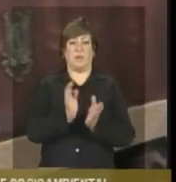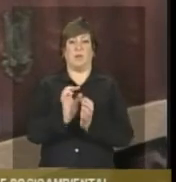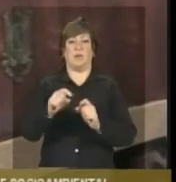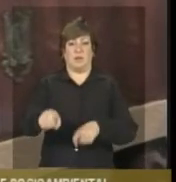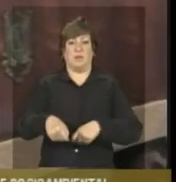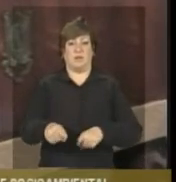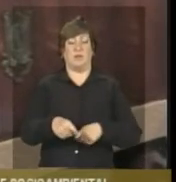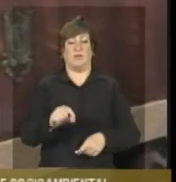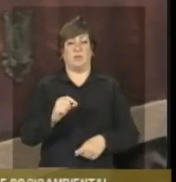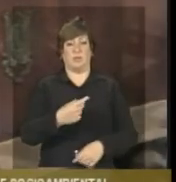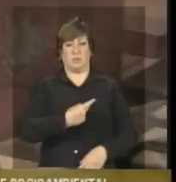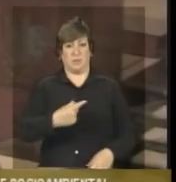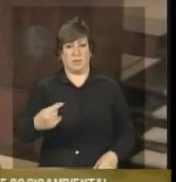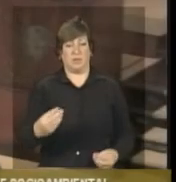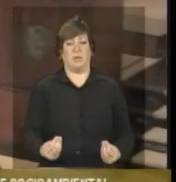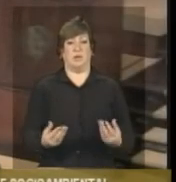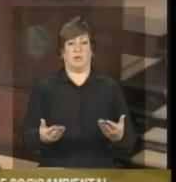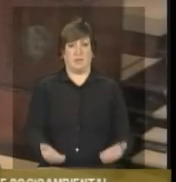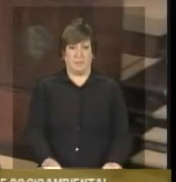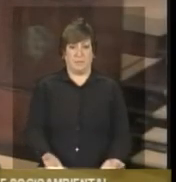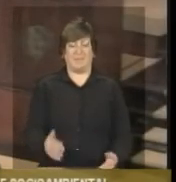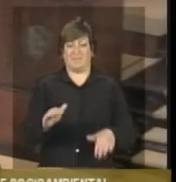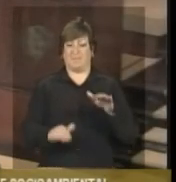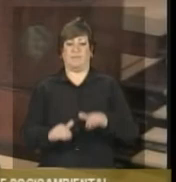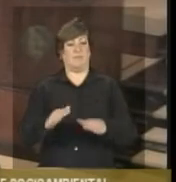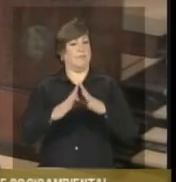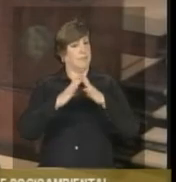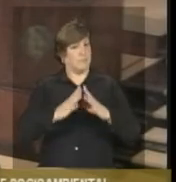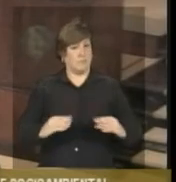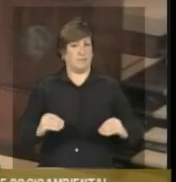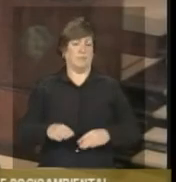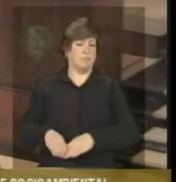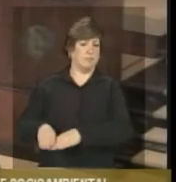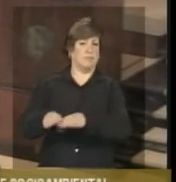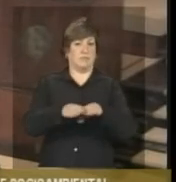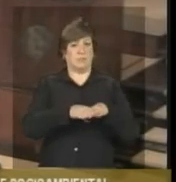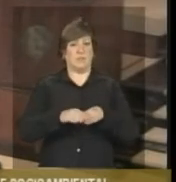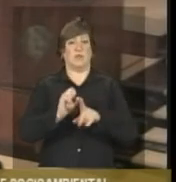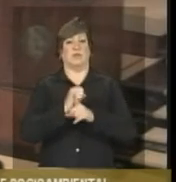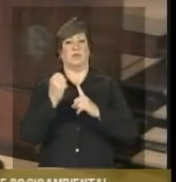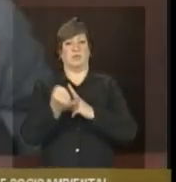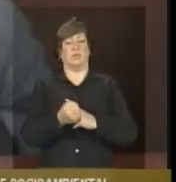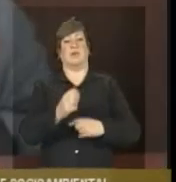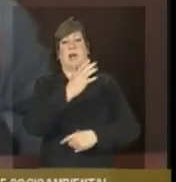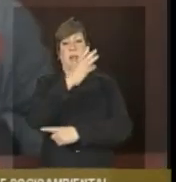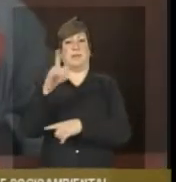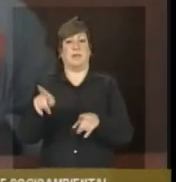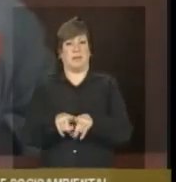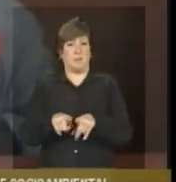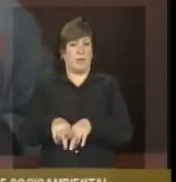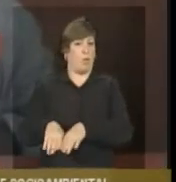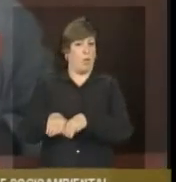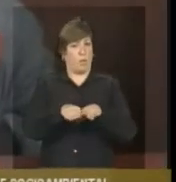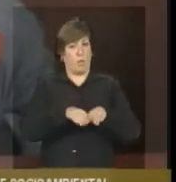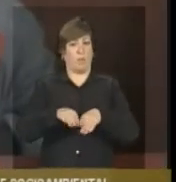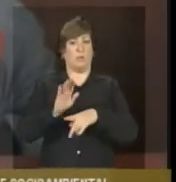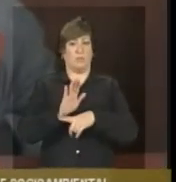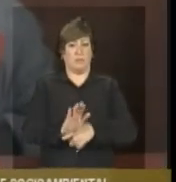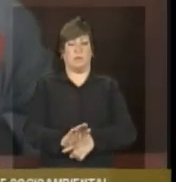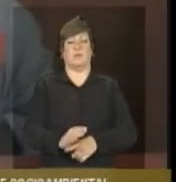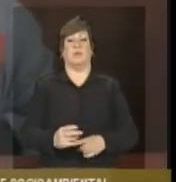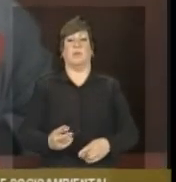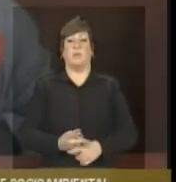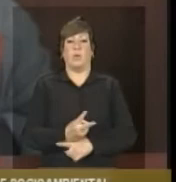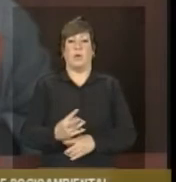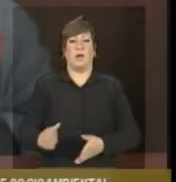nos oferece. As desigualdades devem ser eliminadas, não só as desigualdades sociais, mas as ambientais. Nós temos que buscar o caminho de